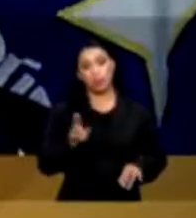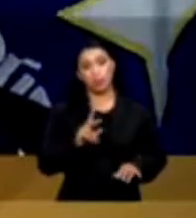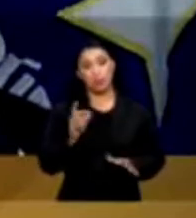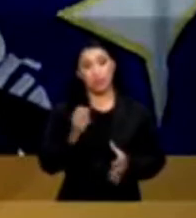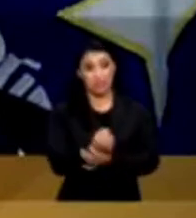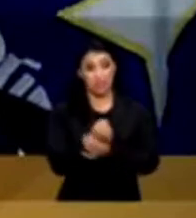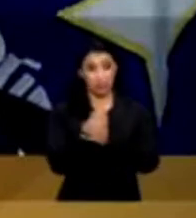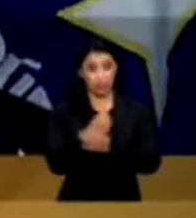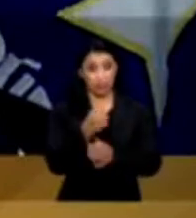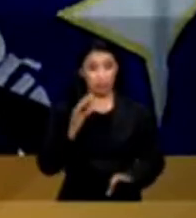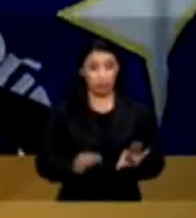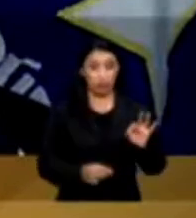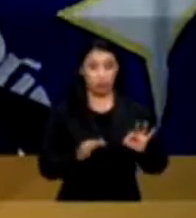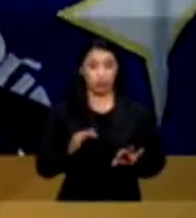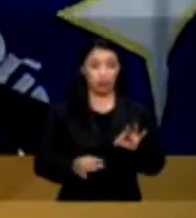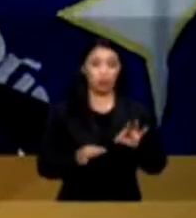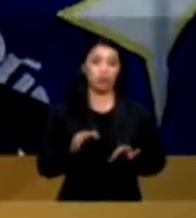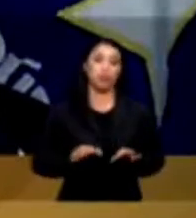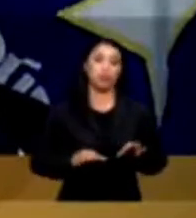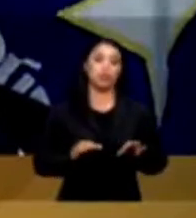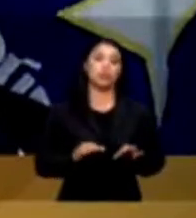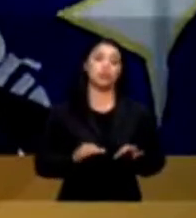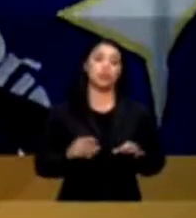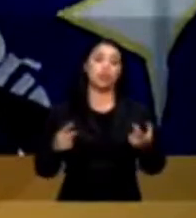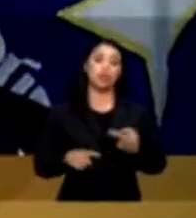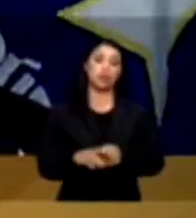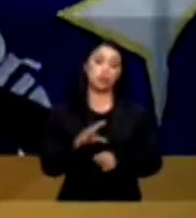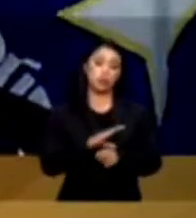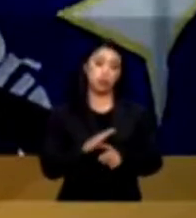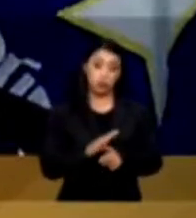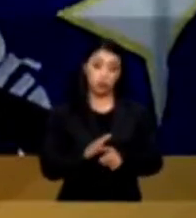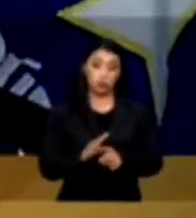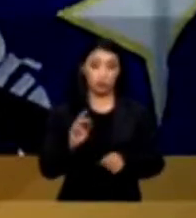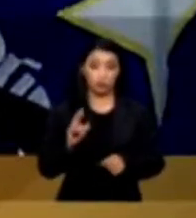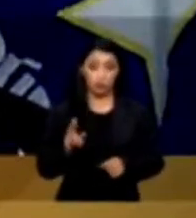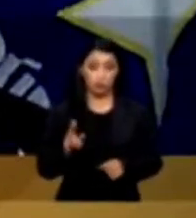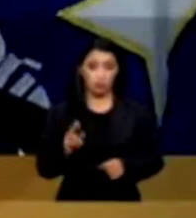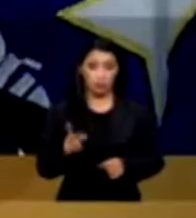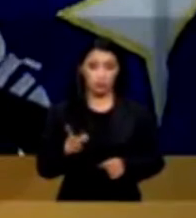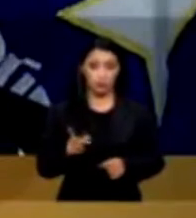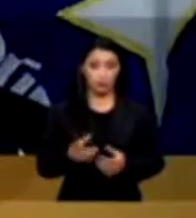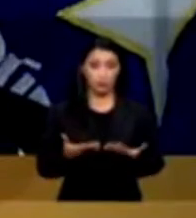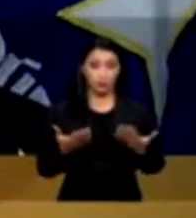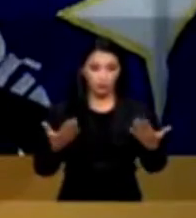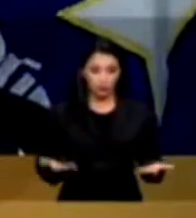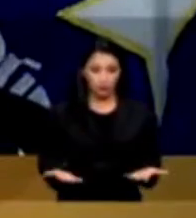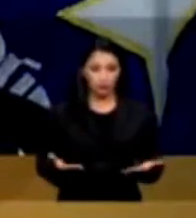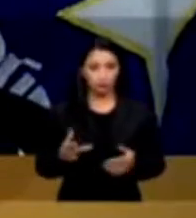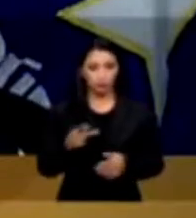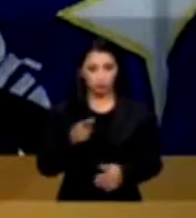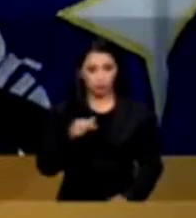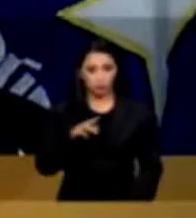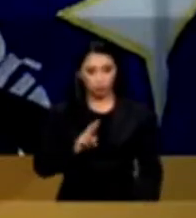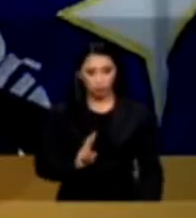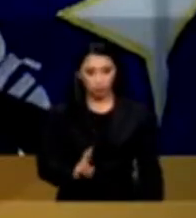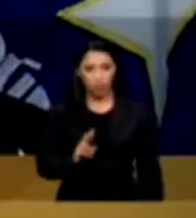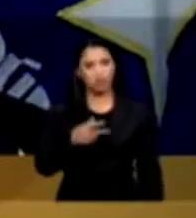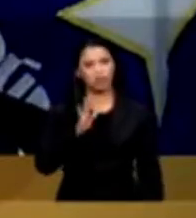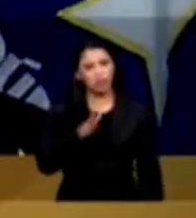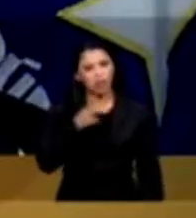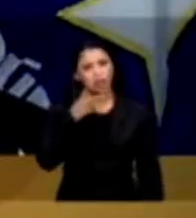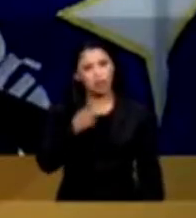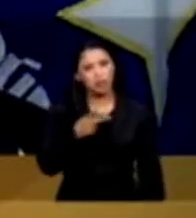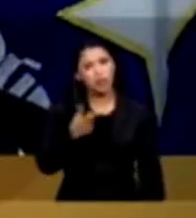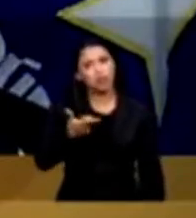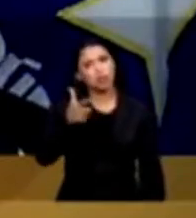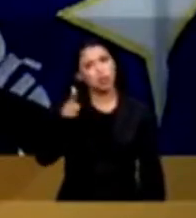valor constitucional não haverá de ser olvidada em casos dessa natureza. Este procurador-geral tem ressaltado em